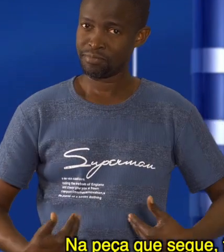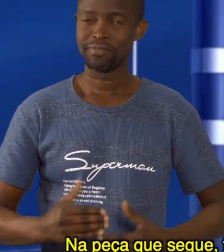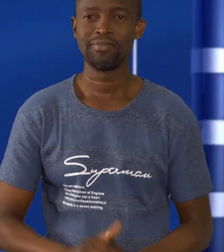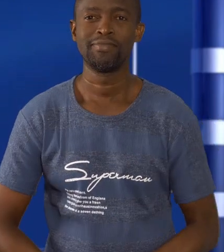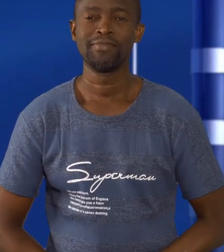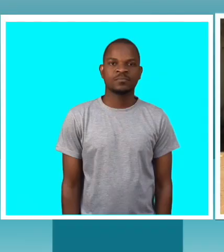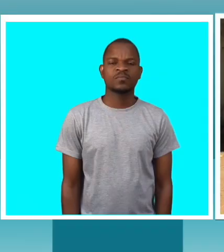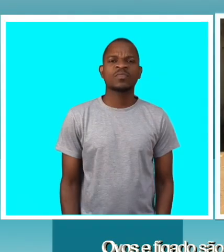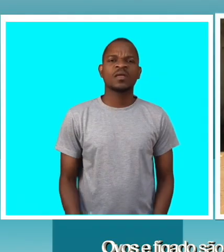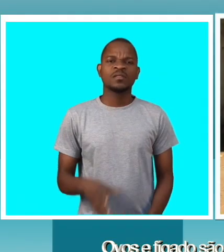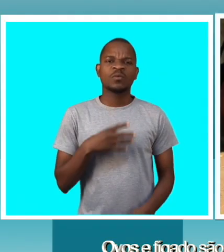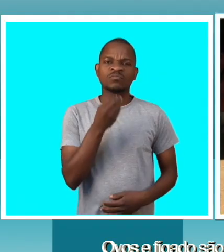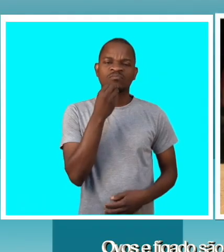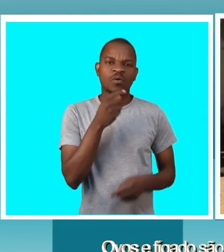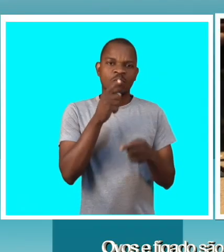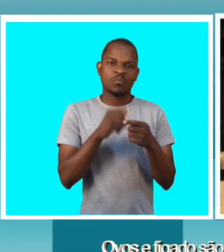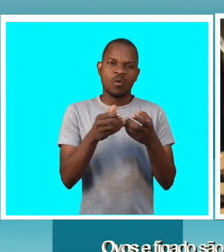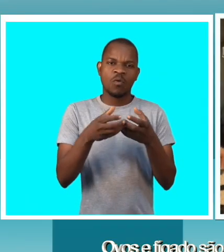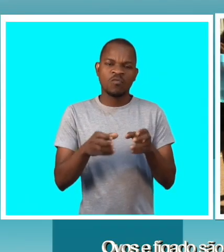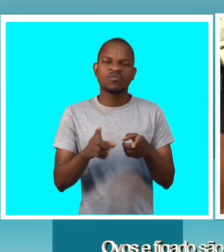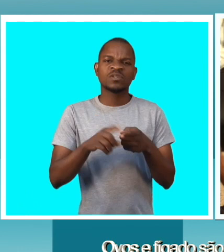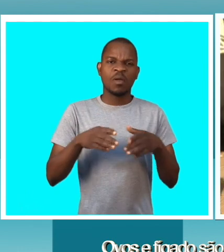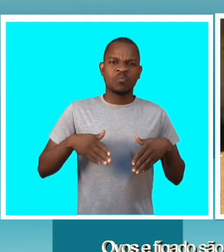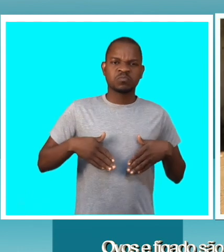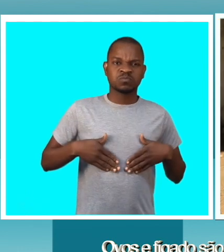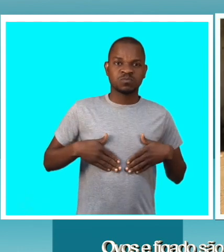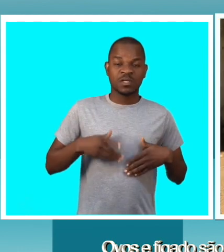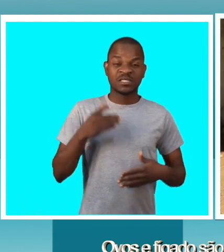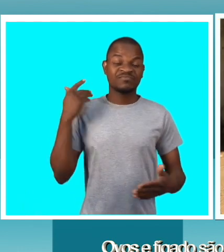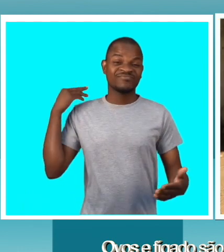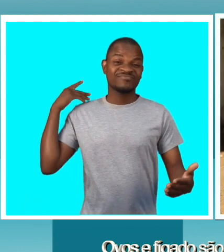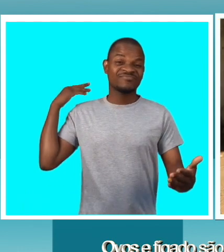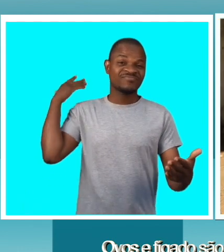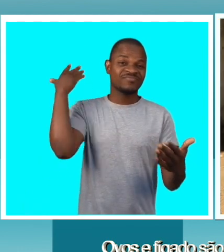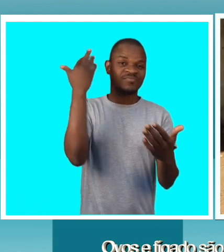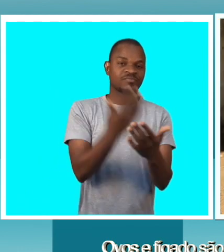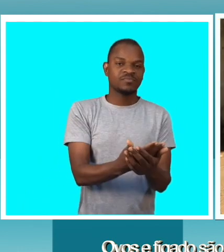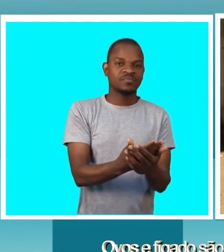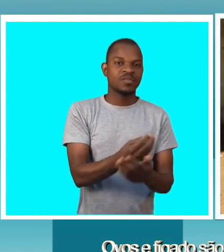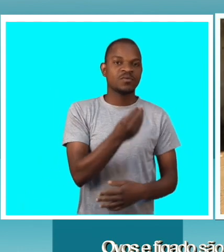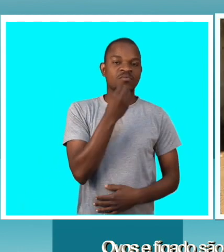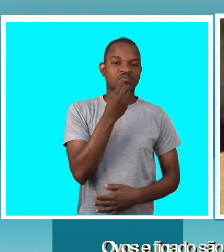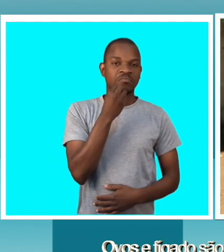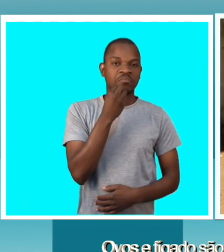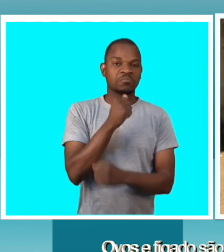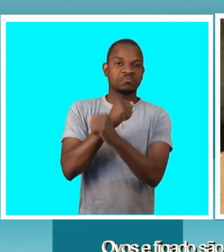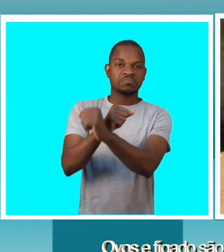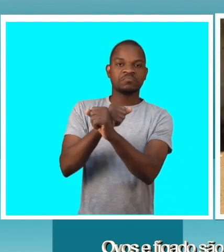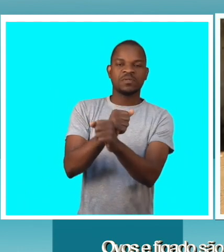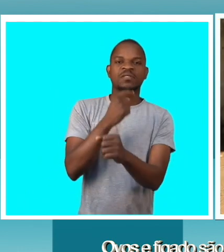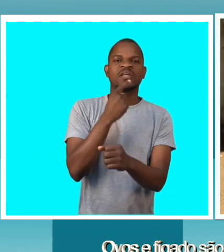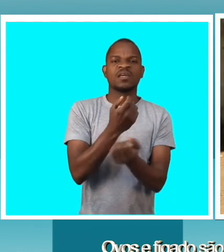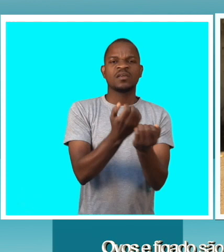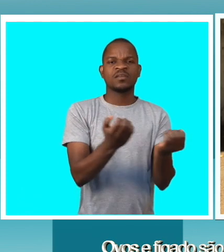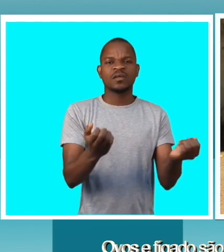humana. Ovos e fígados são alguns produtos que durante longos anos o seu consumo foi proibido a